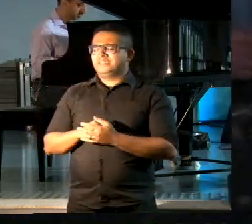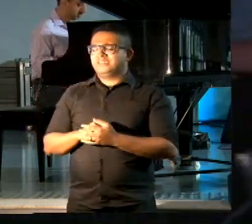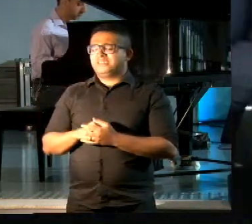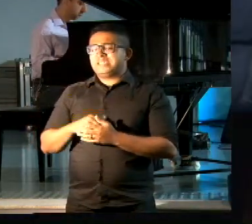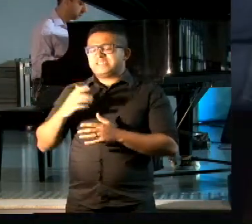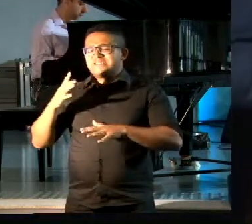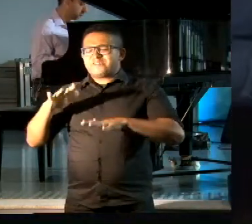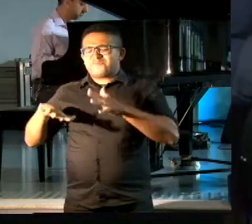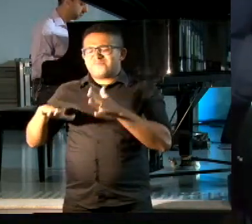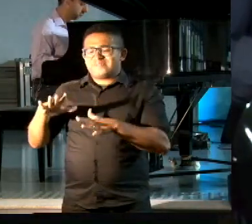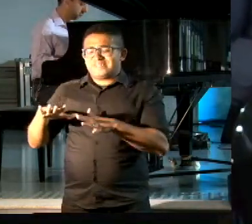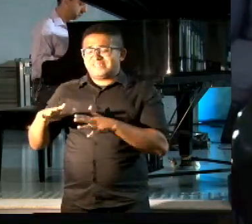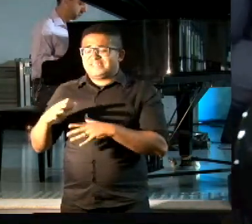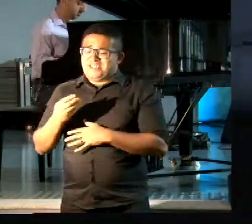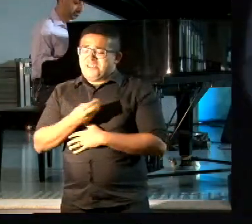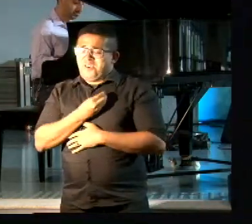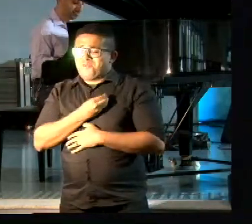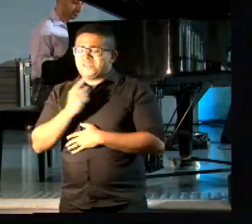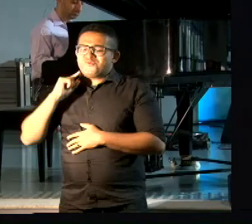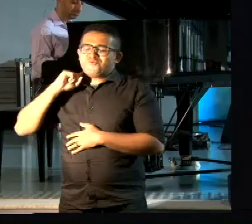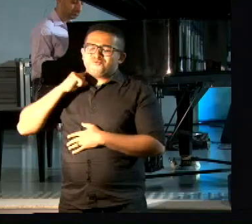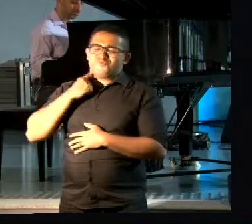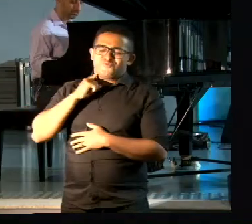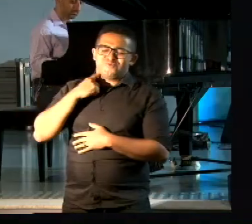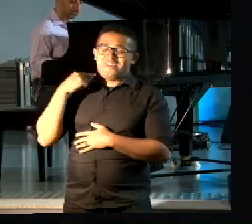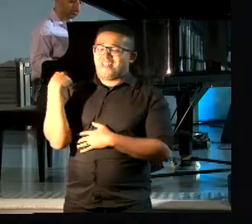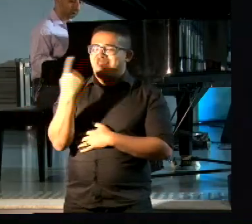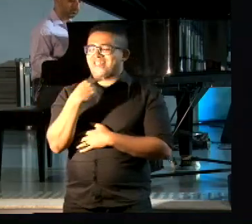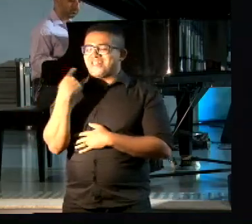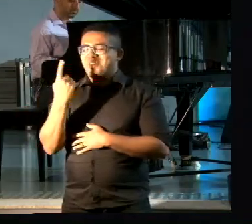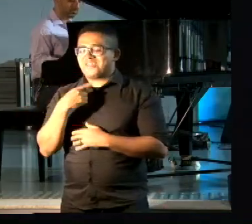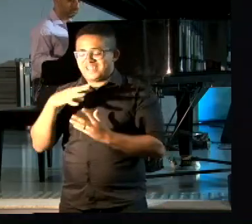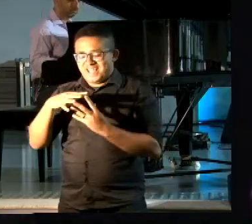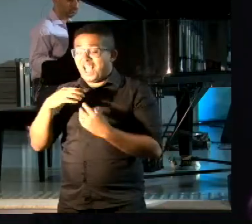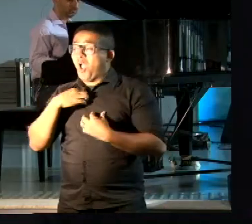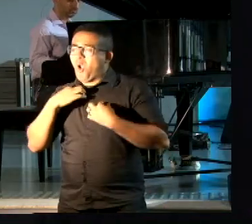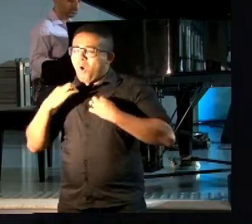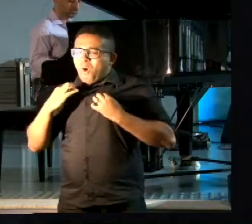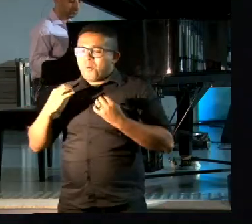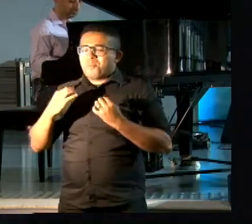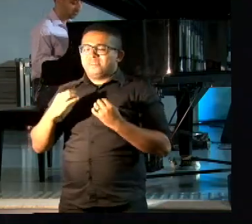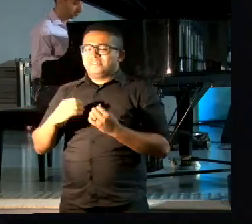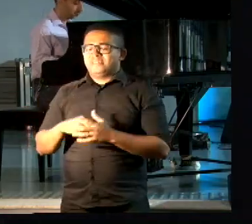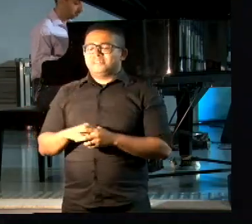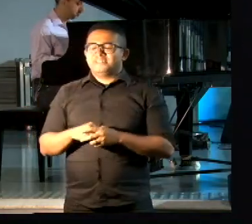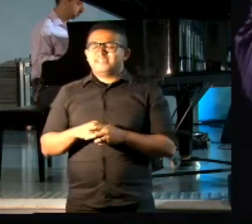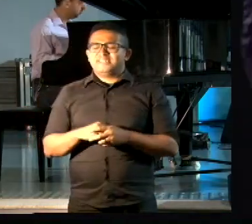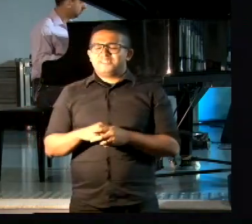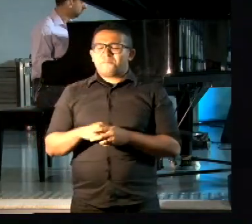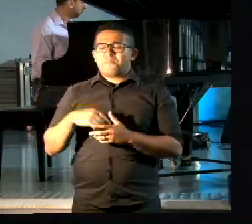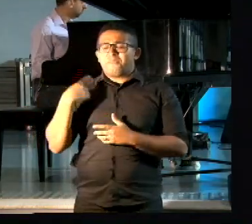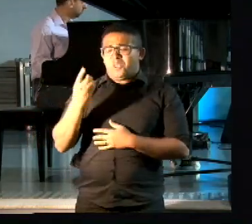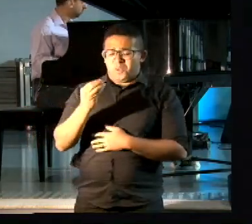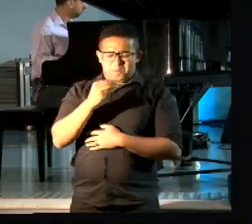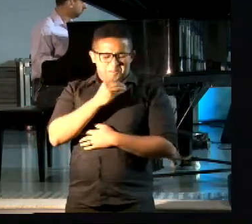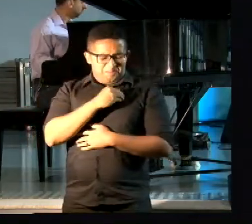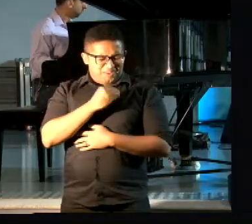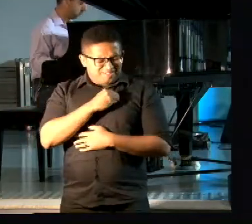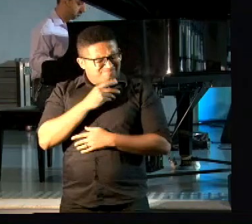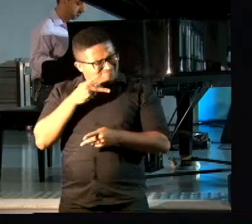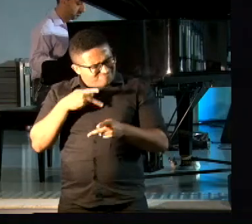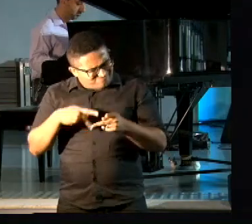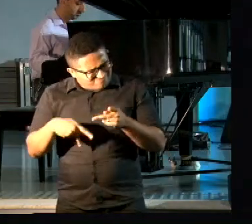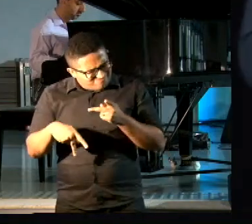Às vezes a vida suja as nossas vestes. E os nossos pecados muitas vezes